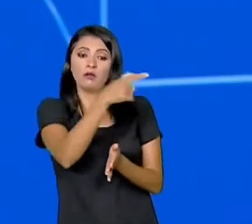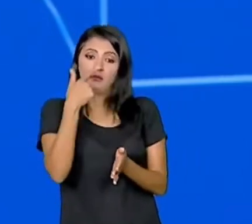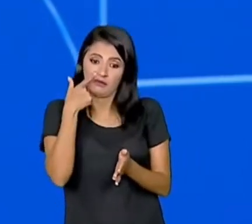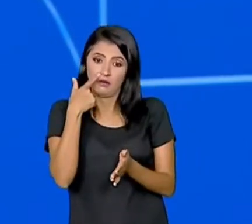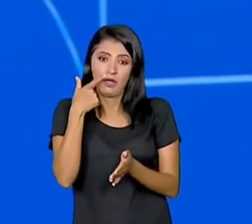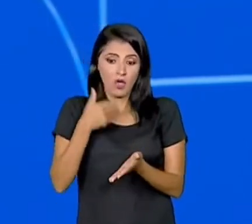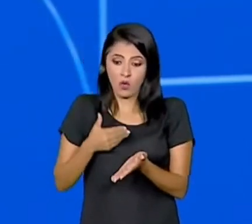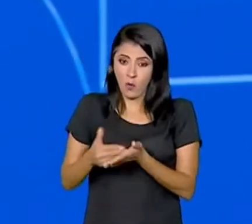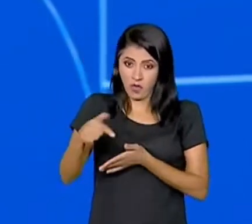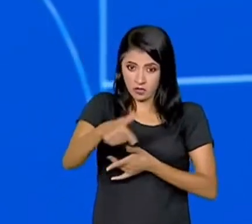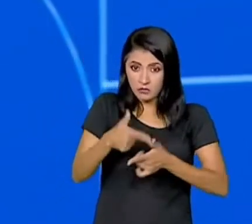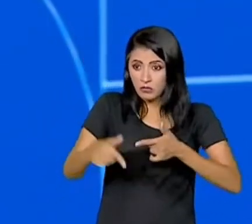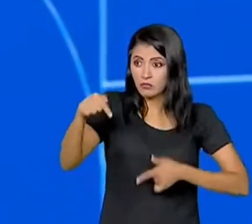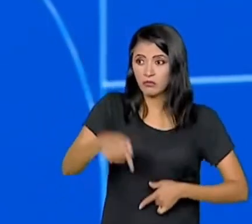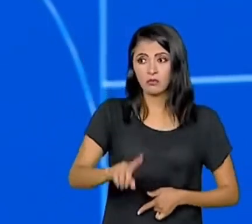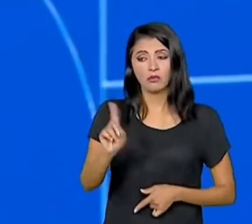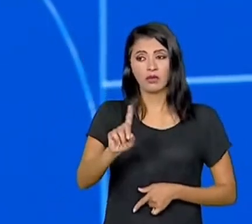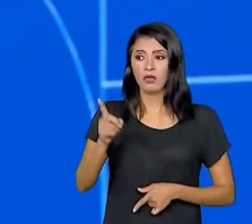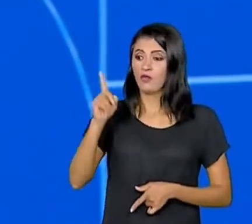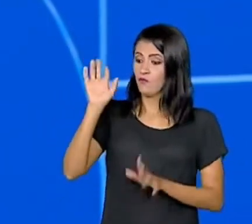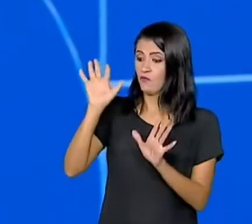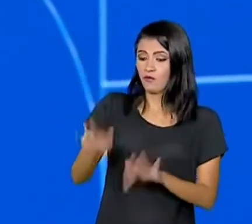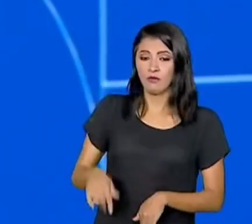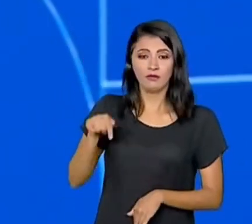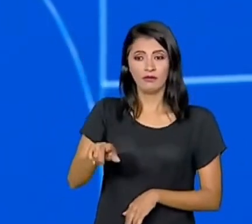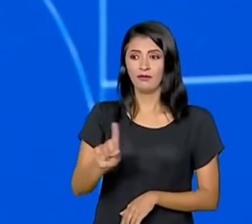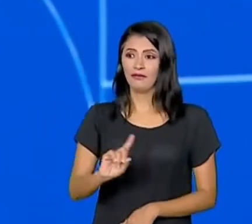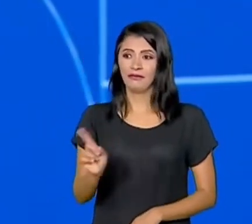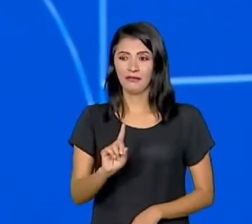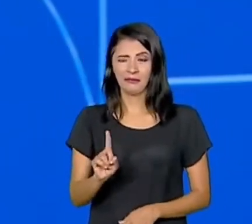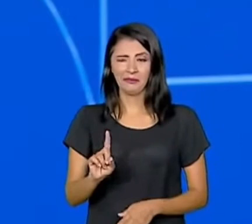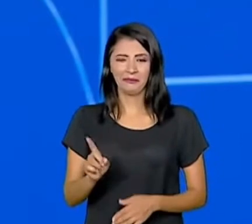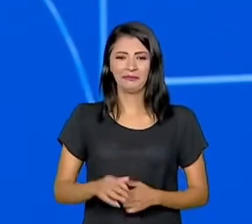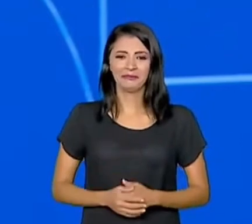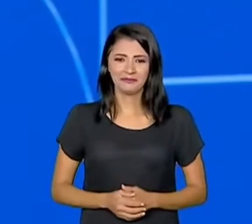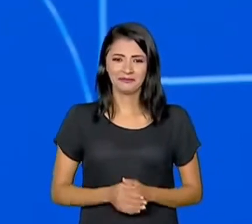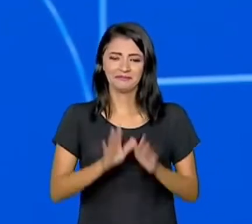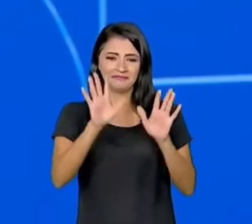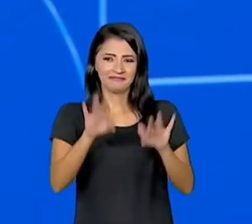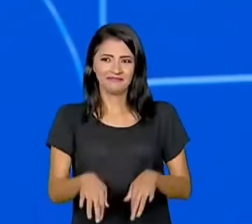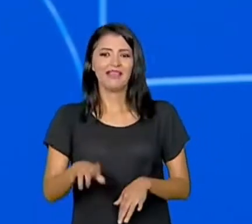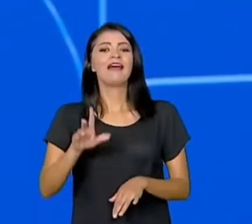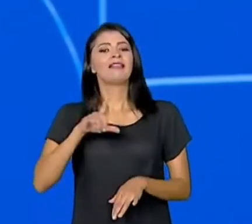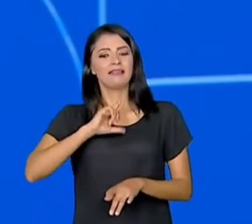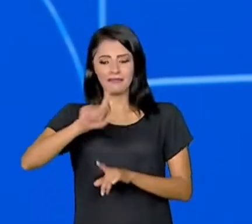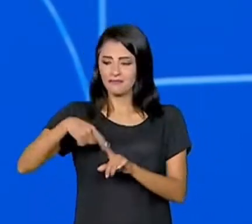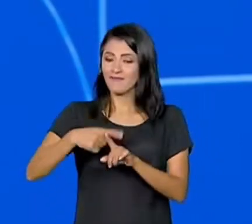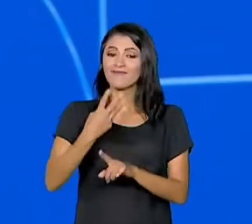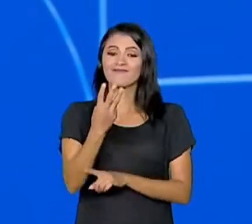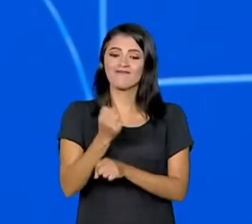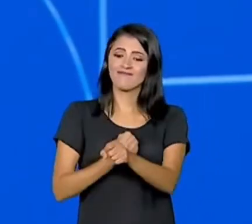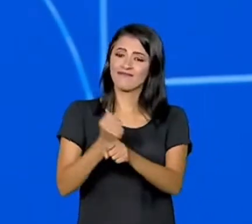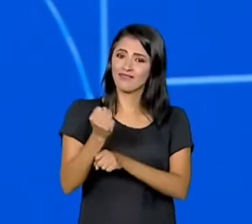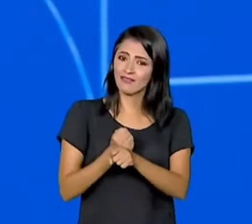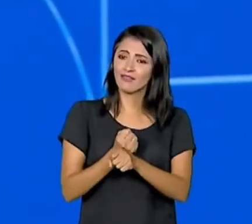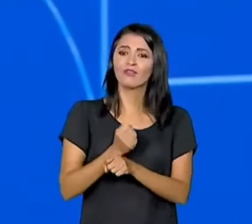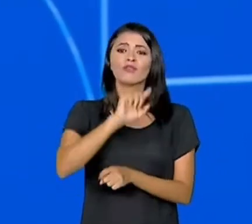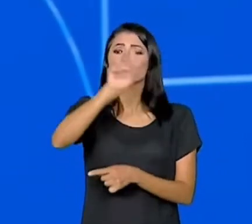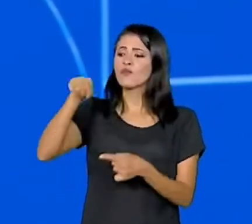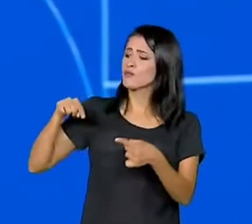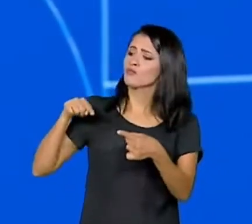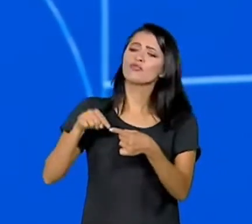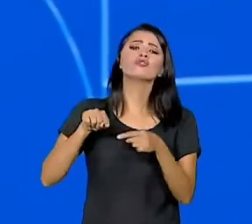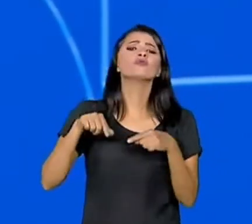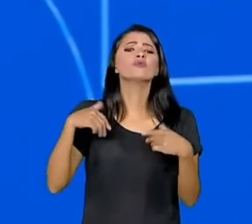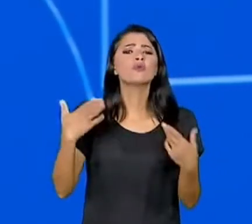não começa aqui, não termina aqui, ele começa aqui. Nós temos mais 3 anos pela frente e que o